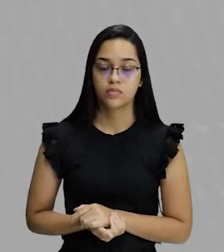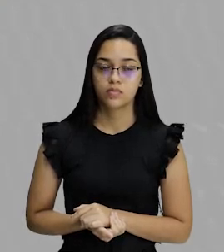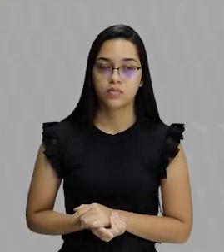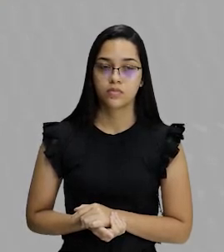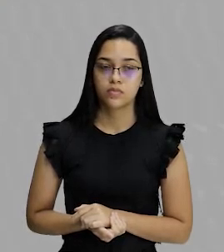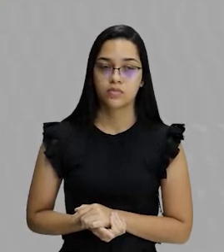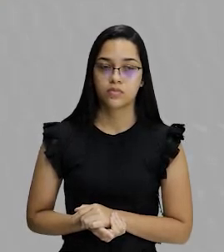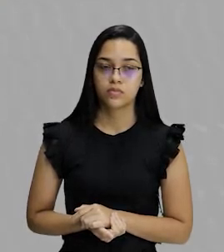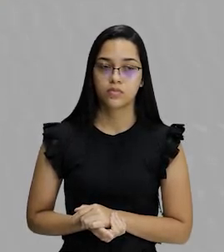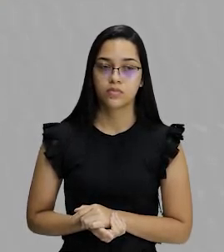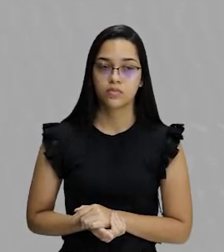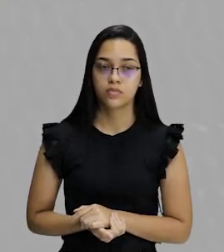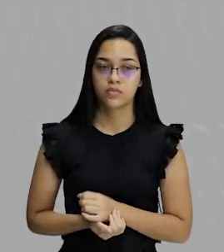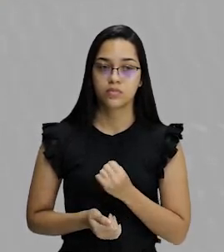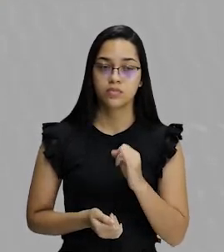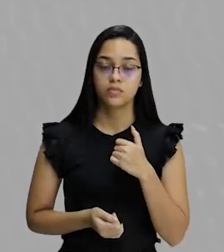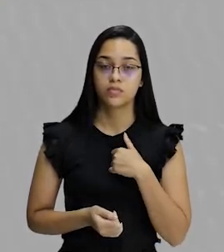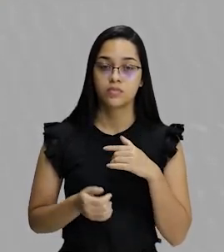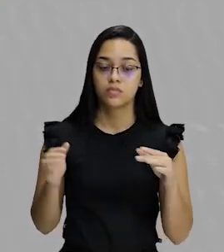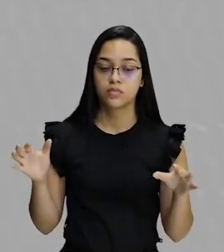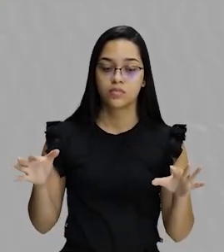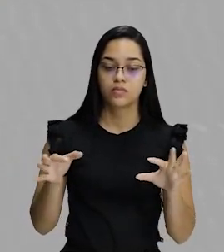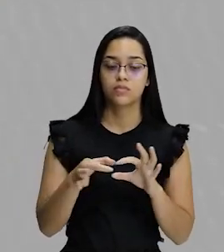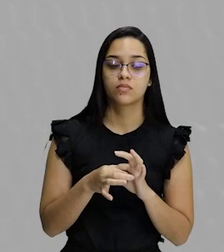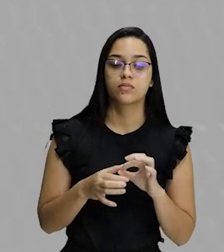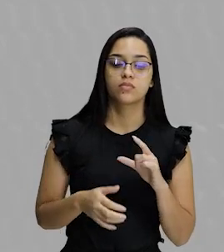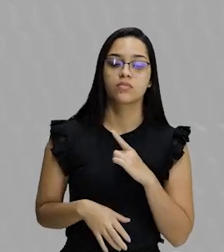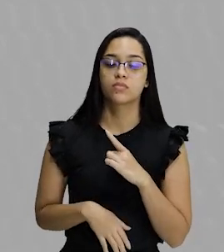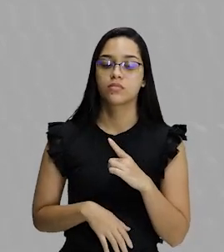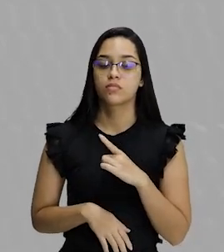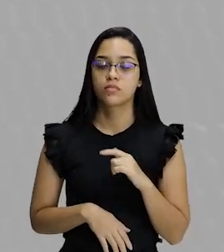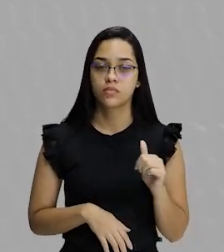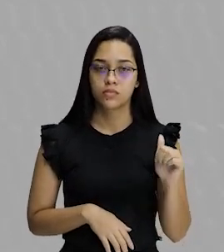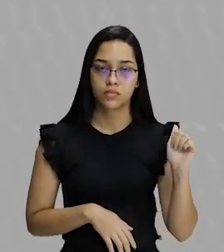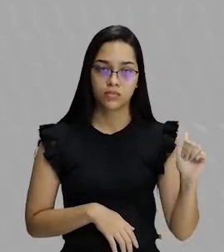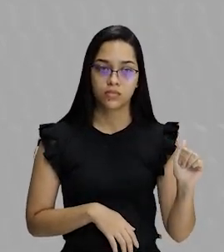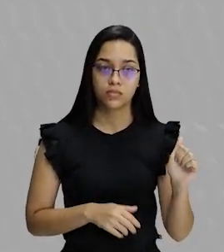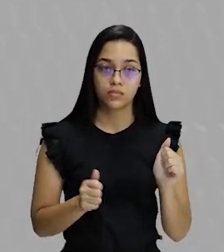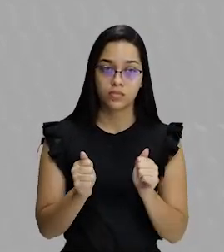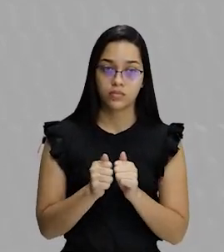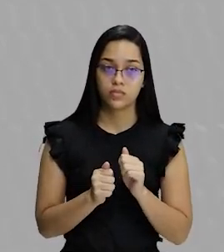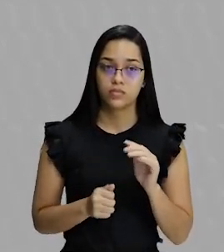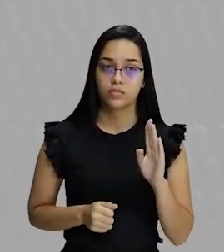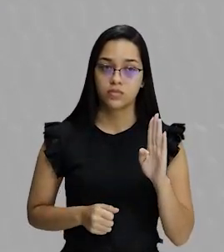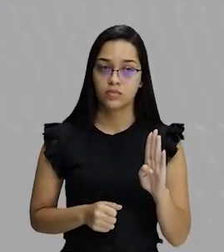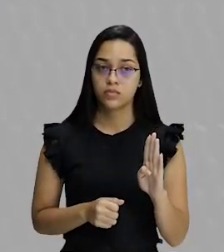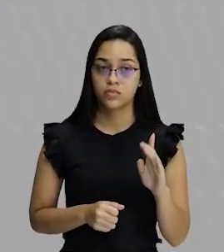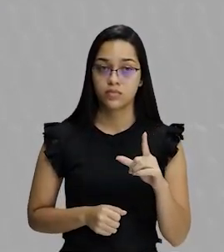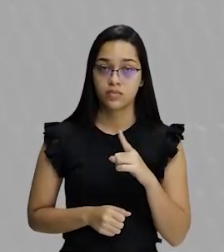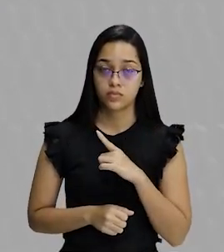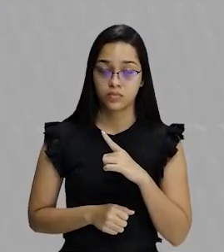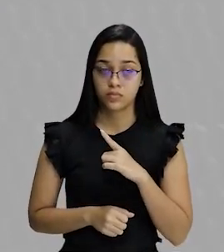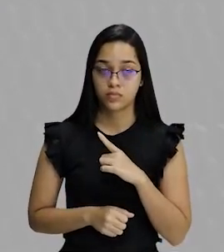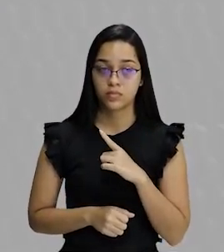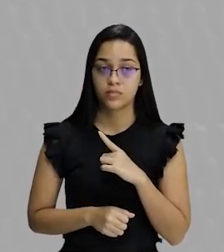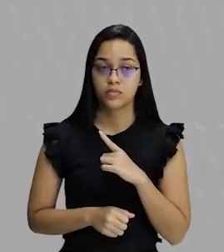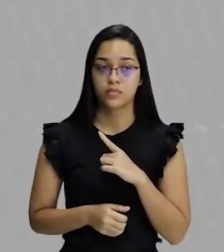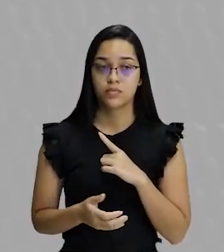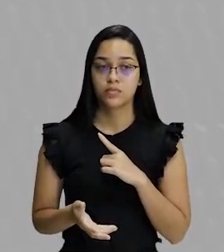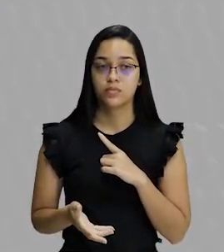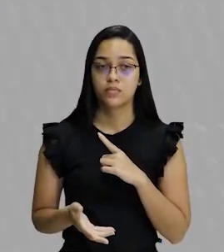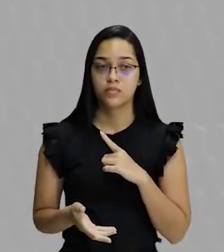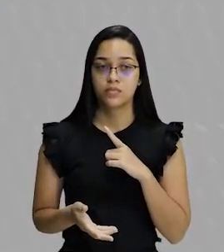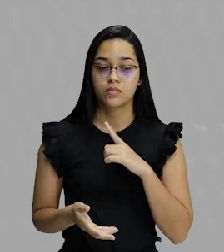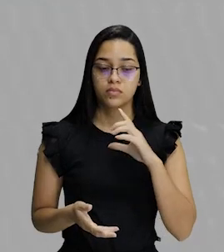Certo? Se eu ligar aqui, ó, o ponto A e o ponto B, eu vou obter justamente